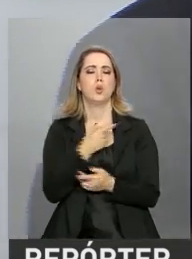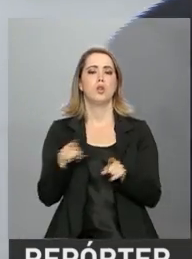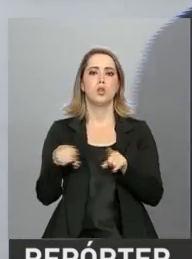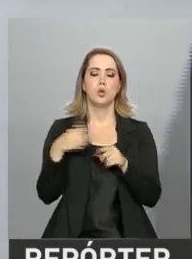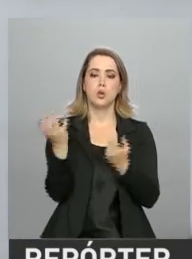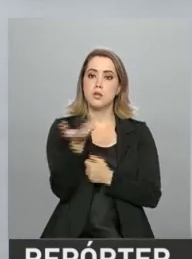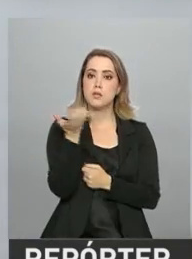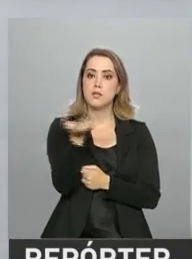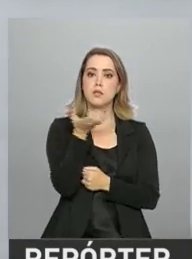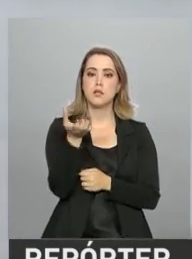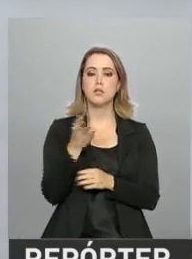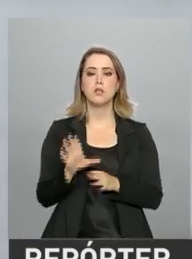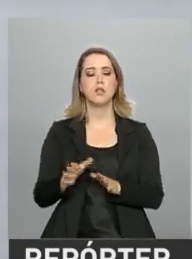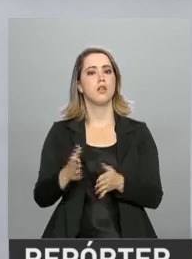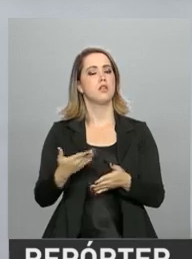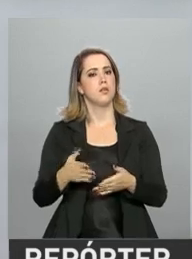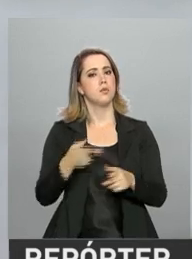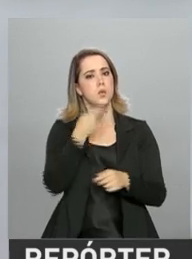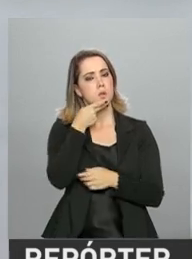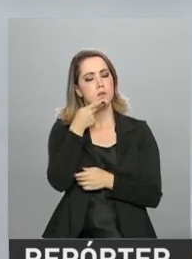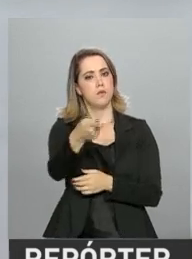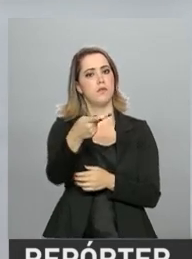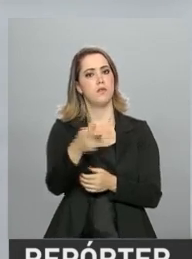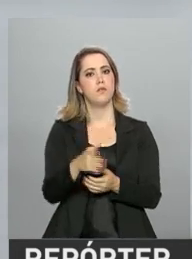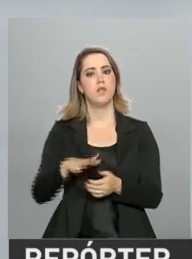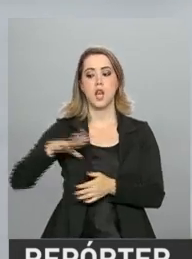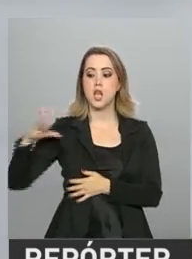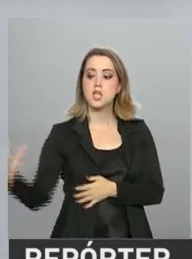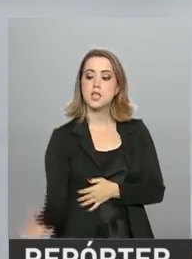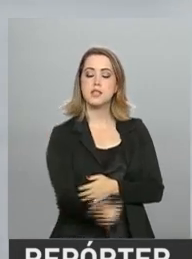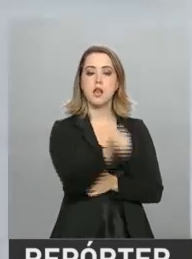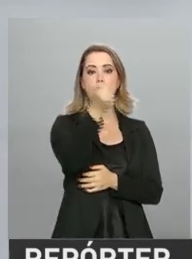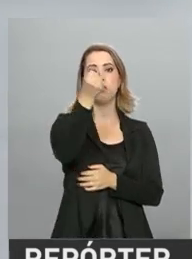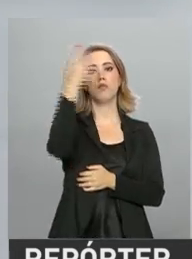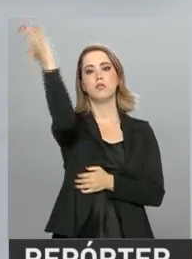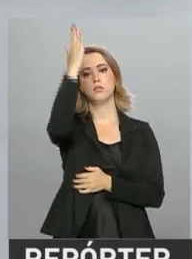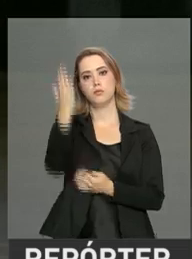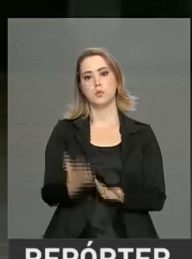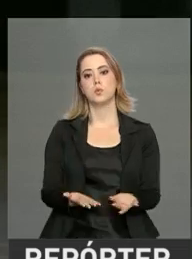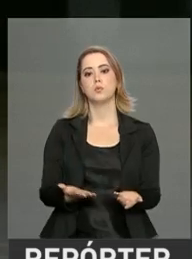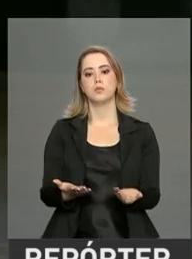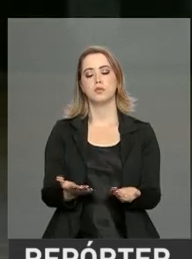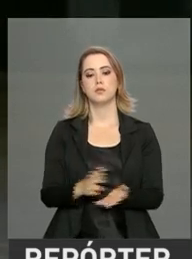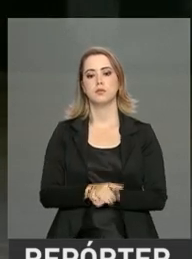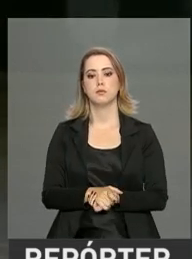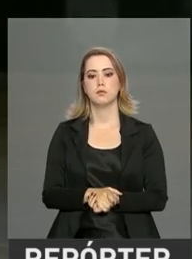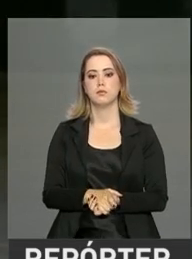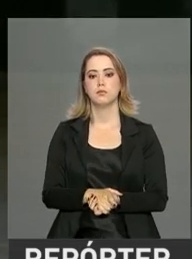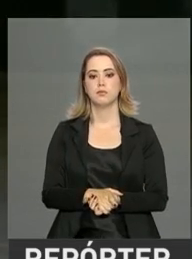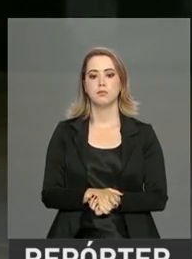não é? Nós queremos erguer as mãos e dizer: salvamos o Brasil.